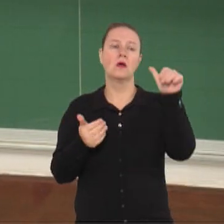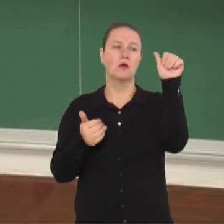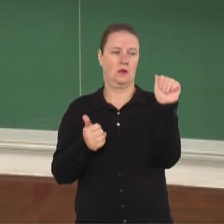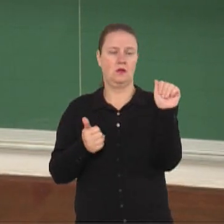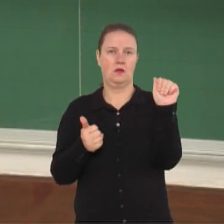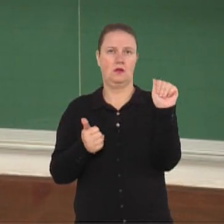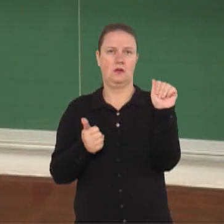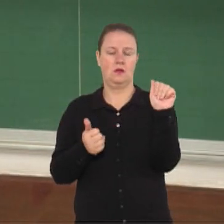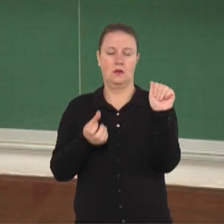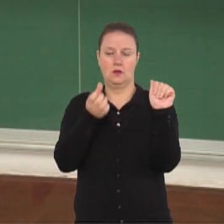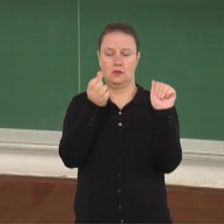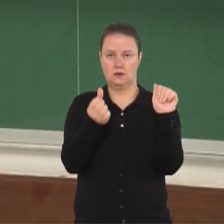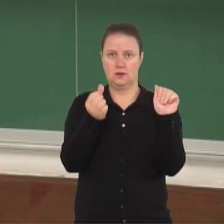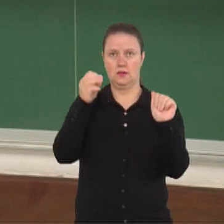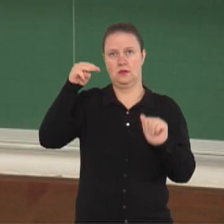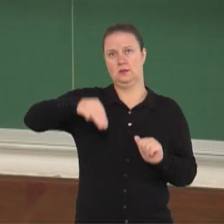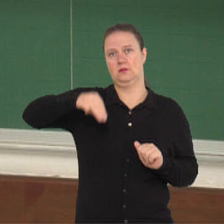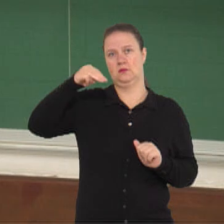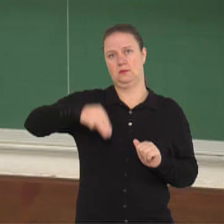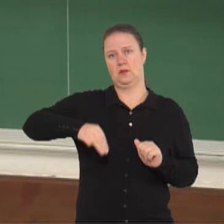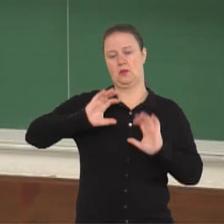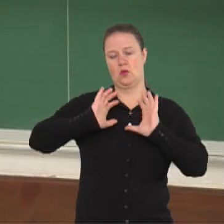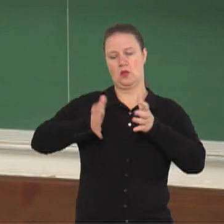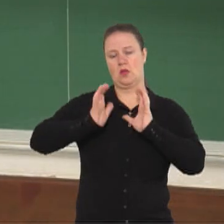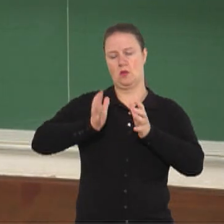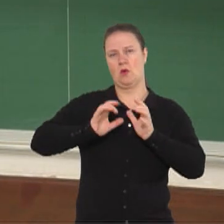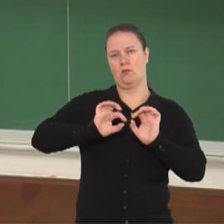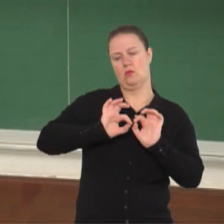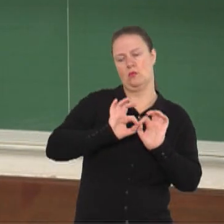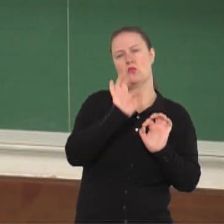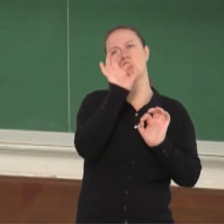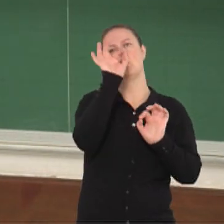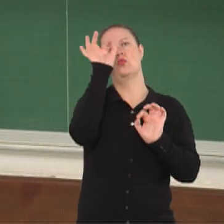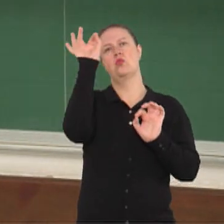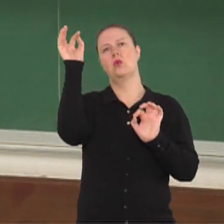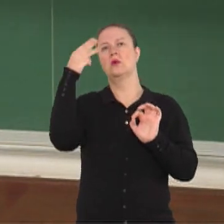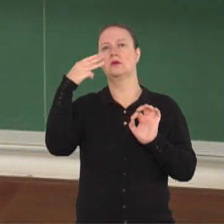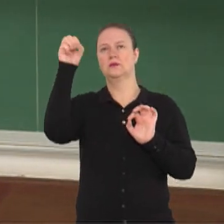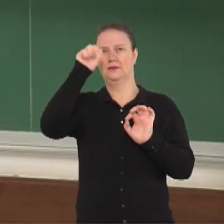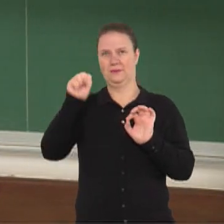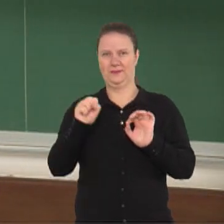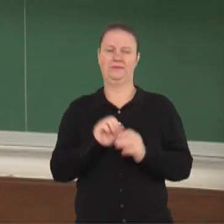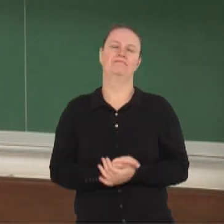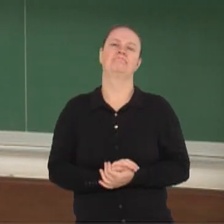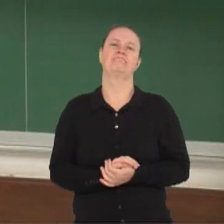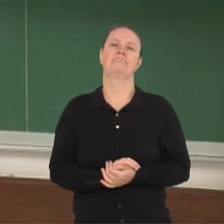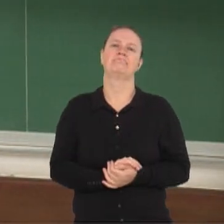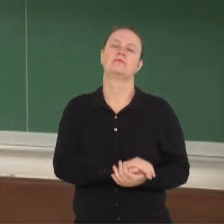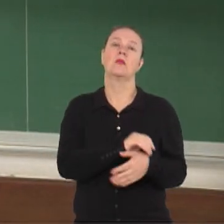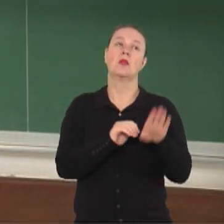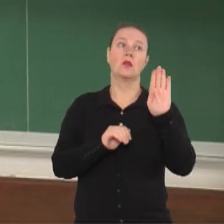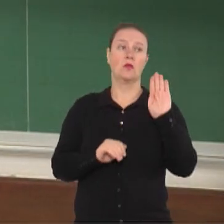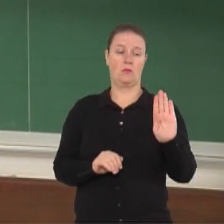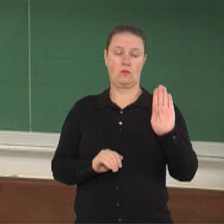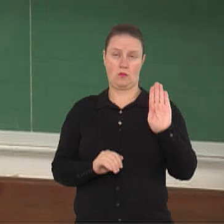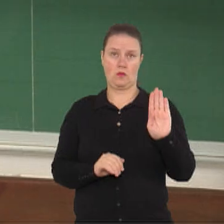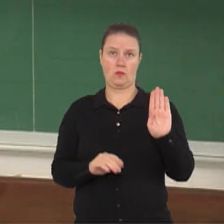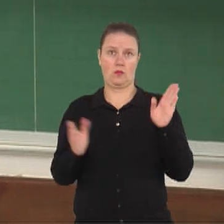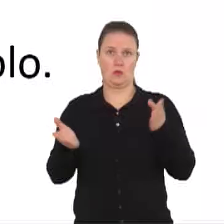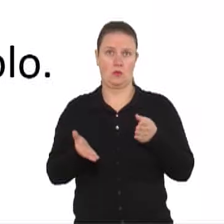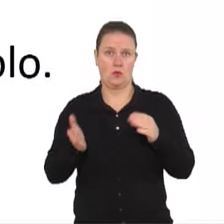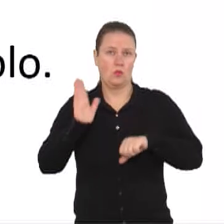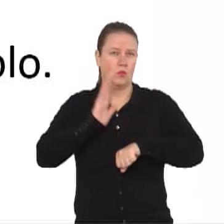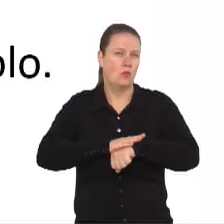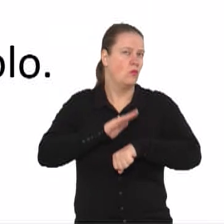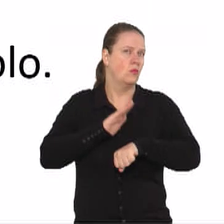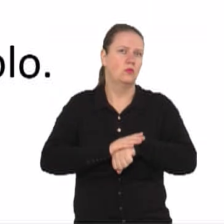6 metros altura da bola no instante 3 segundos. Letra B, o instante em que